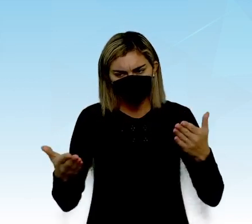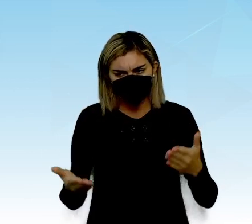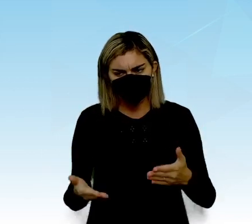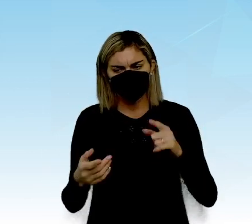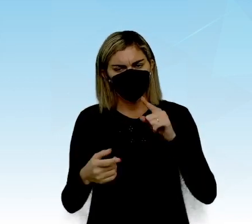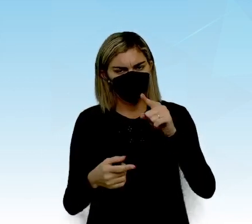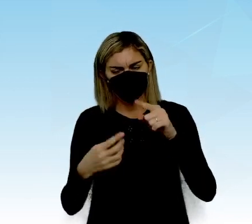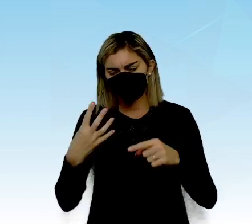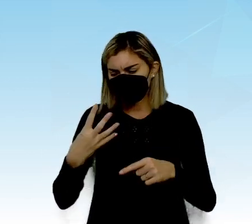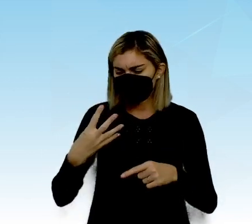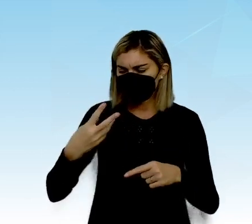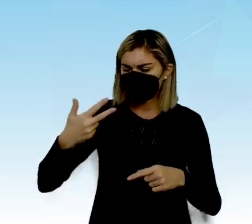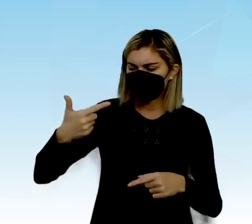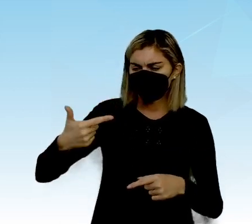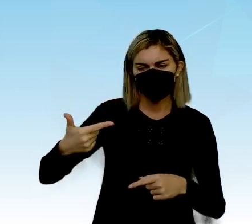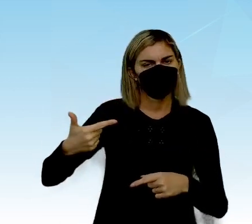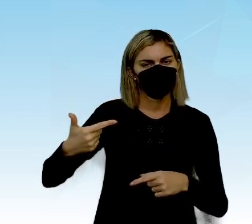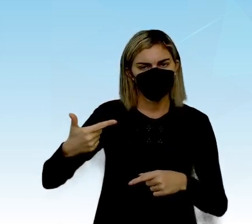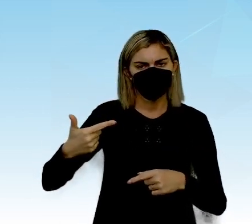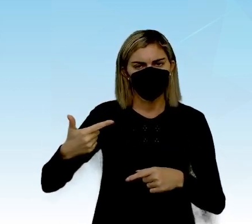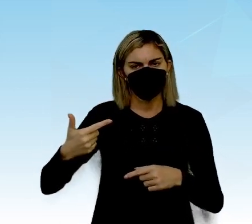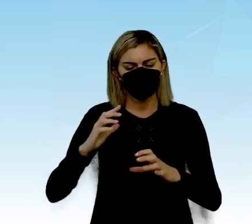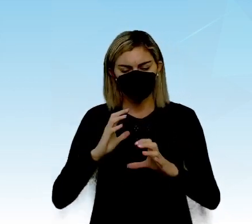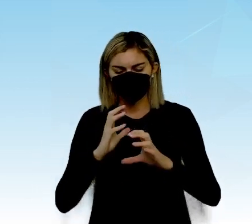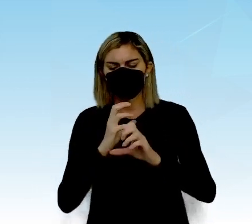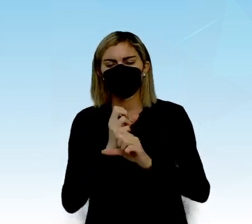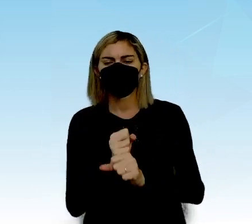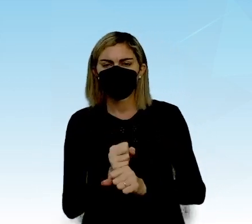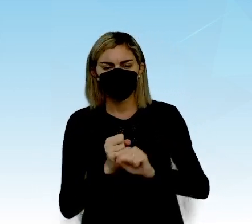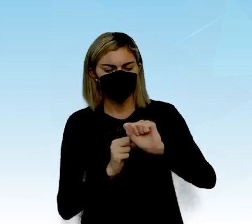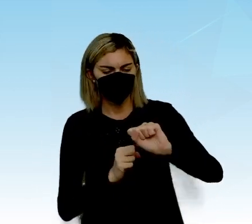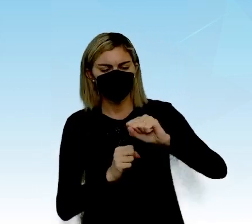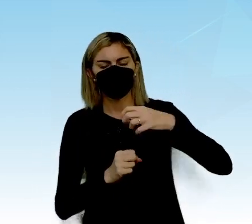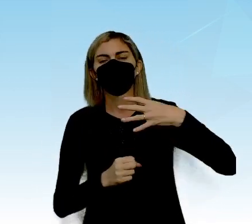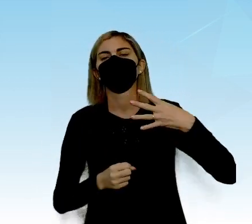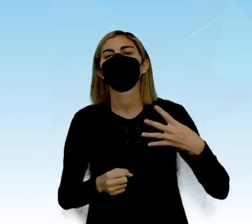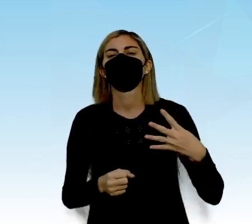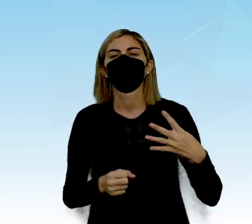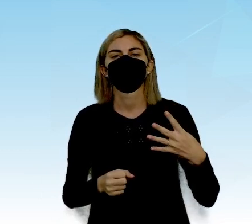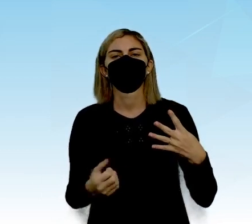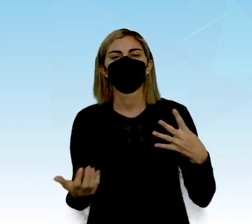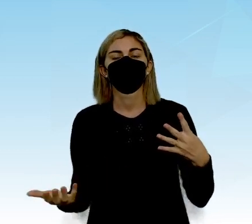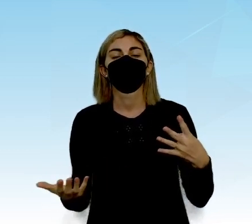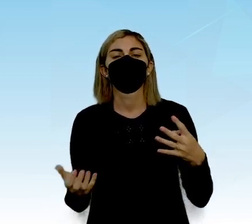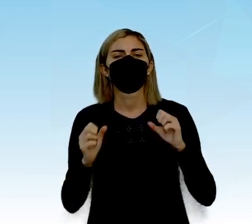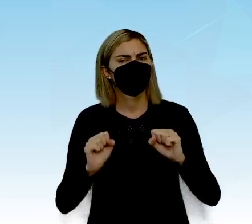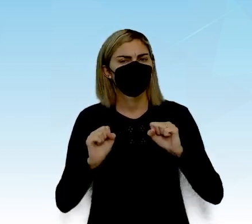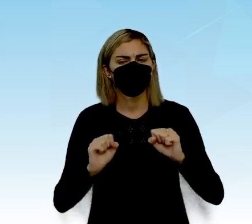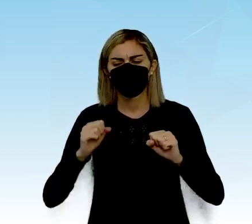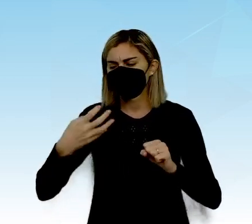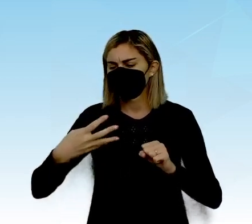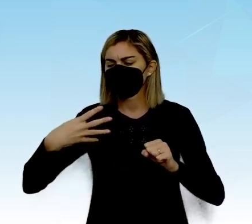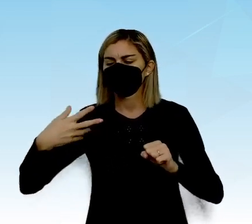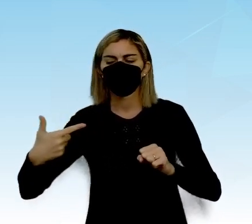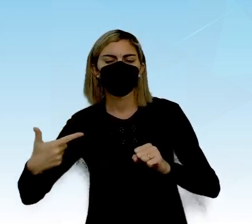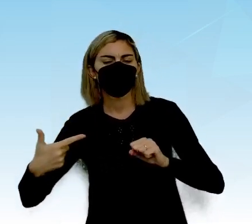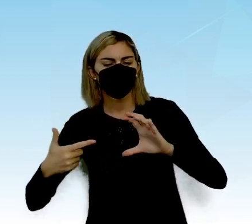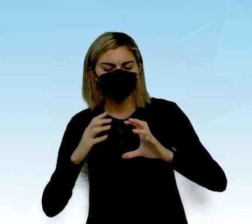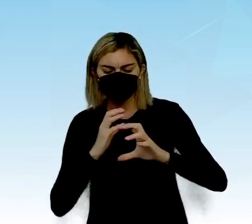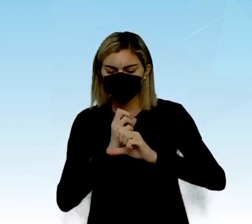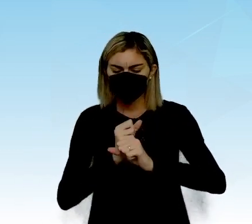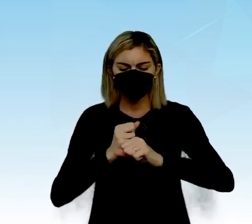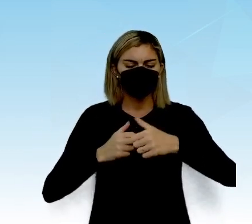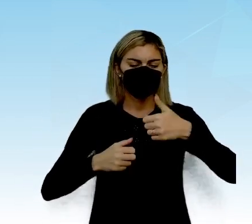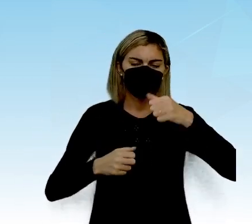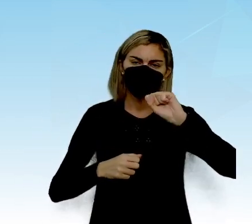pega 42 e soma com 84. Pode pegar 42 e somar